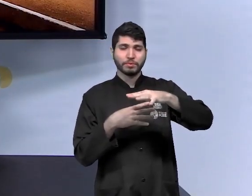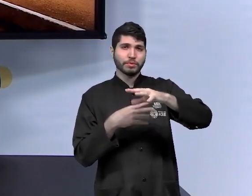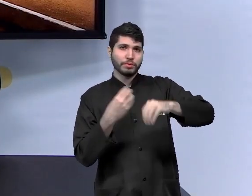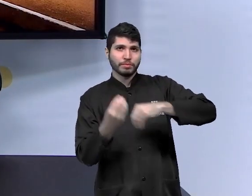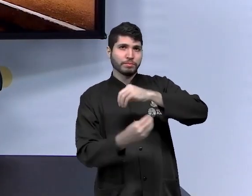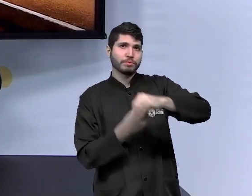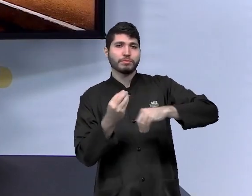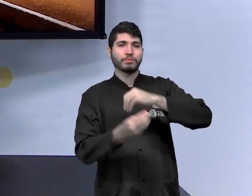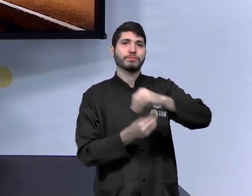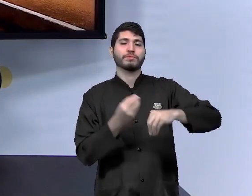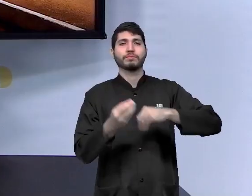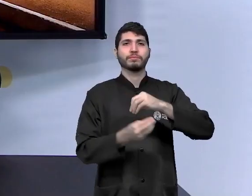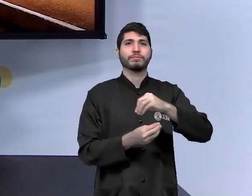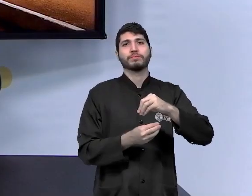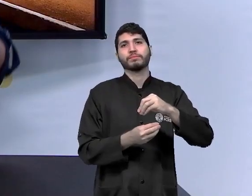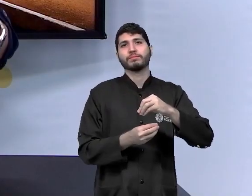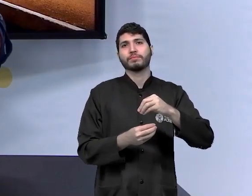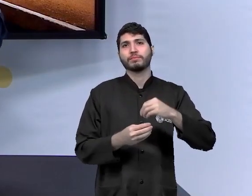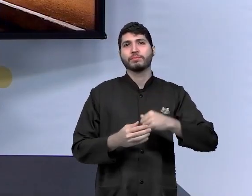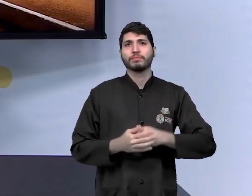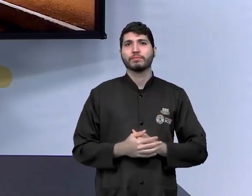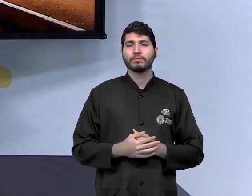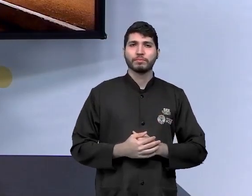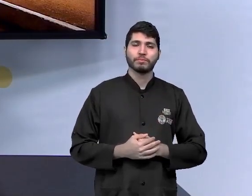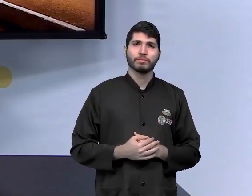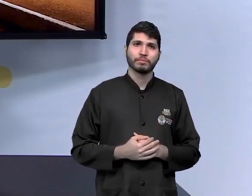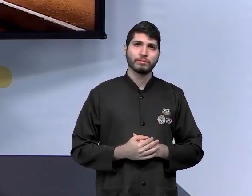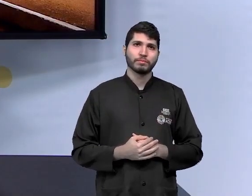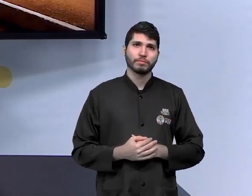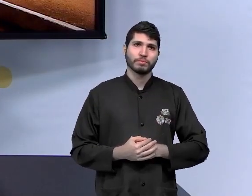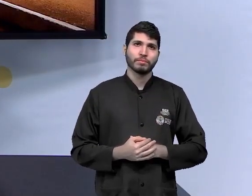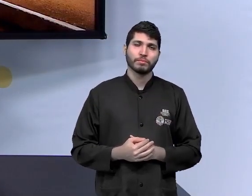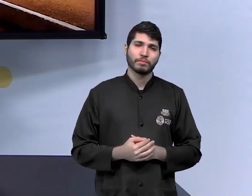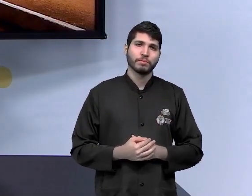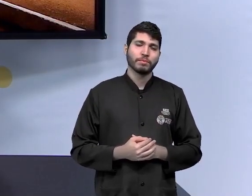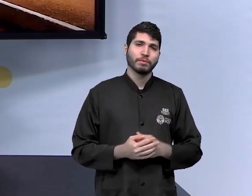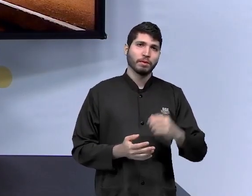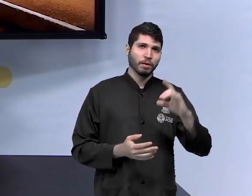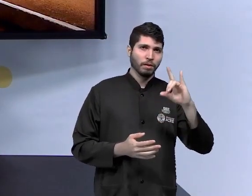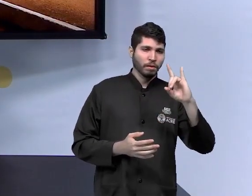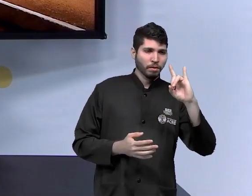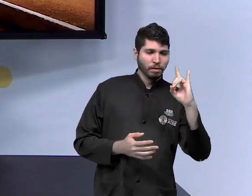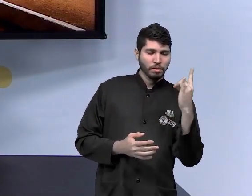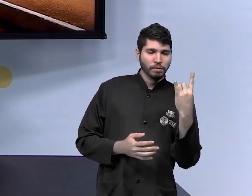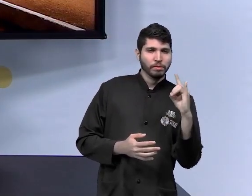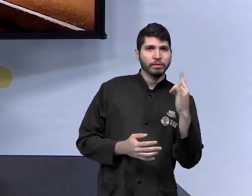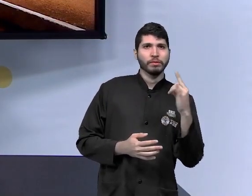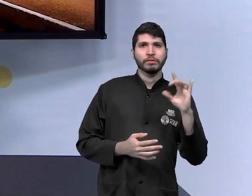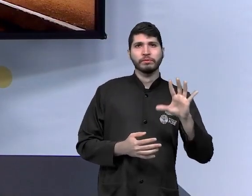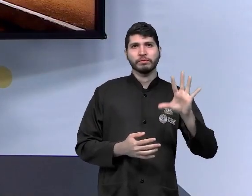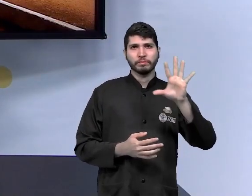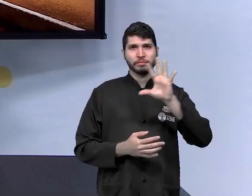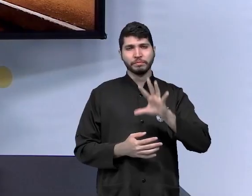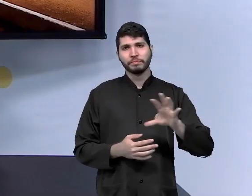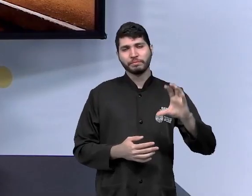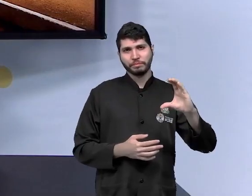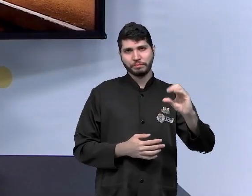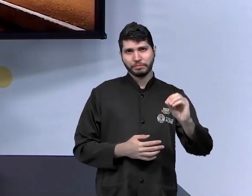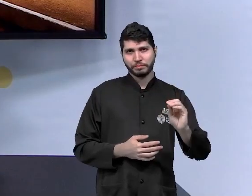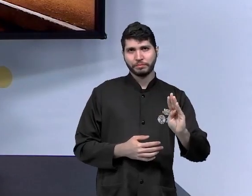os brasileiros, tá bom? Por conta do português. Já os bolivianos, no caso ali da região de